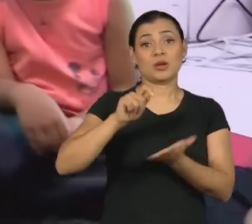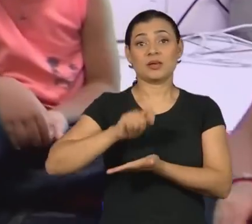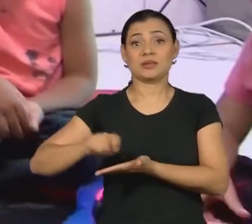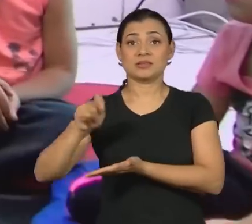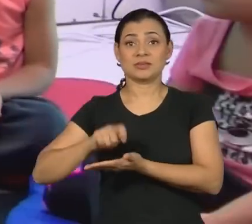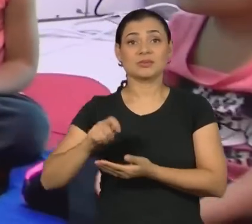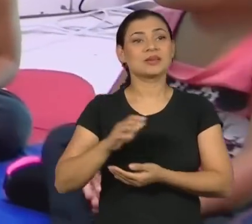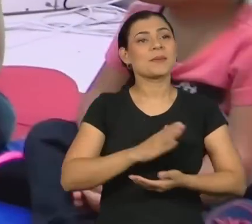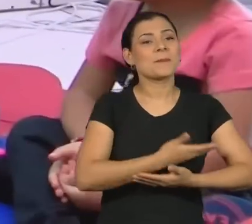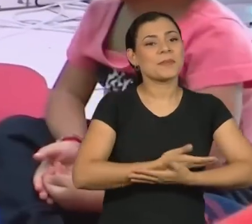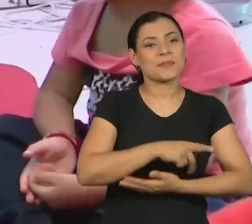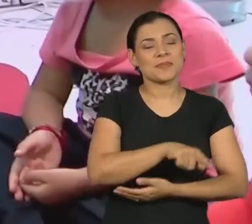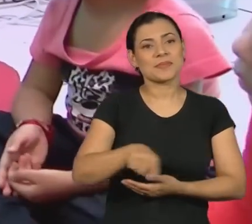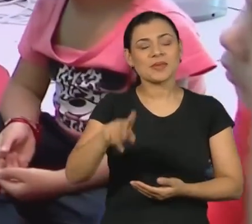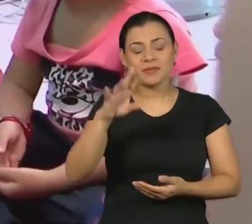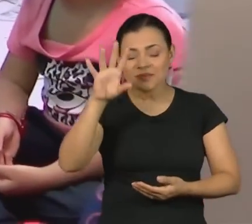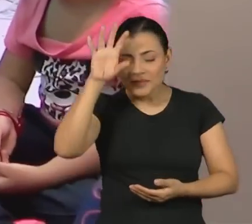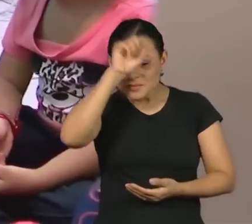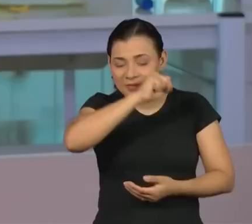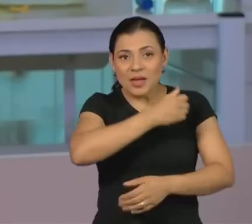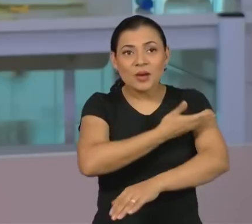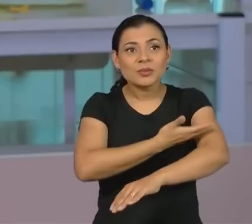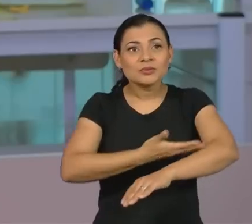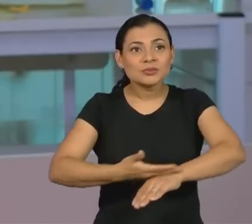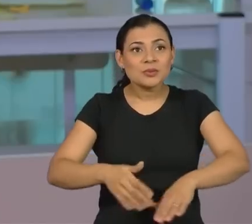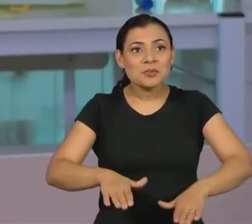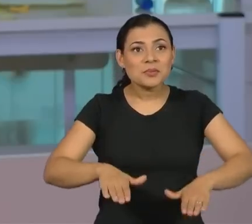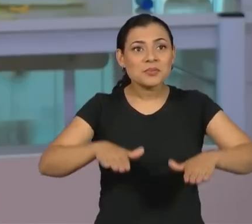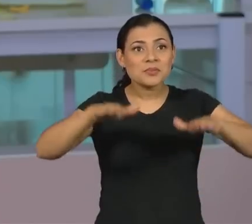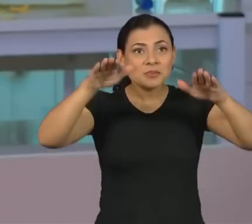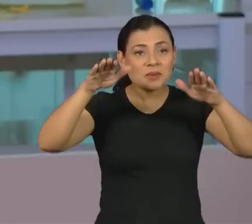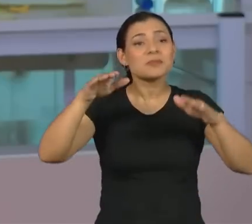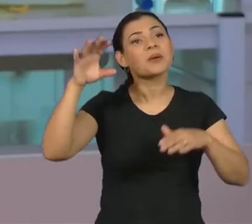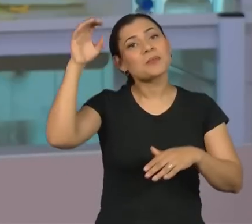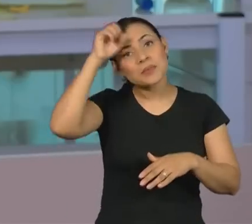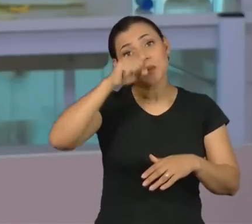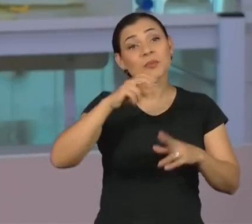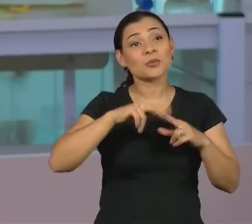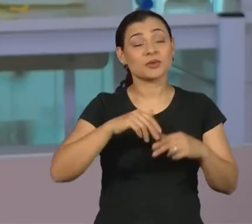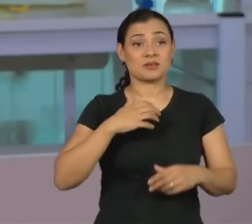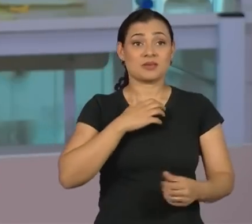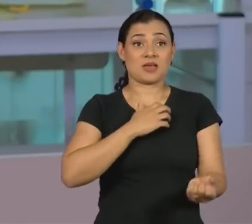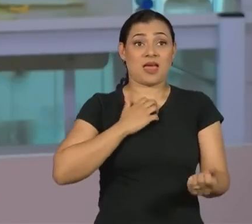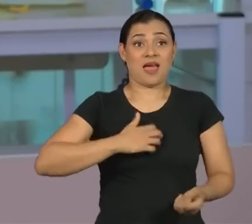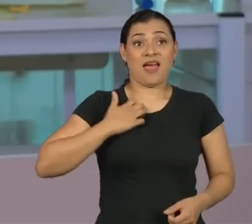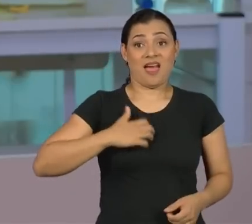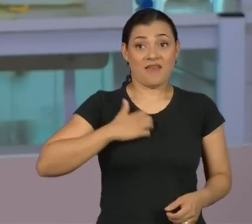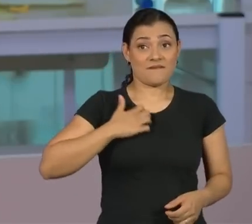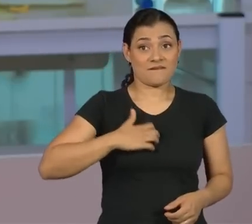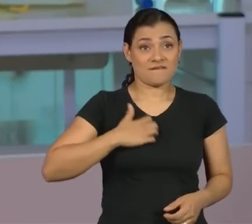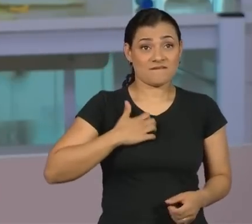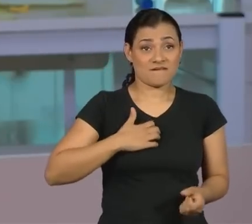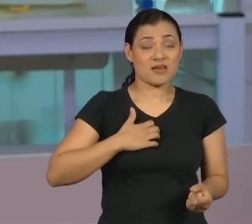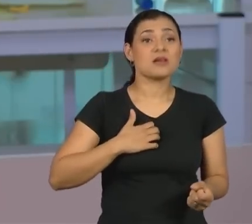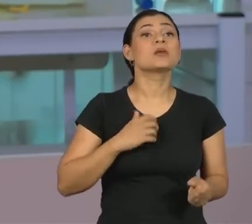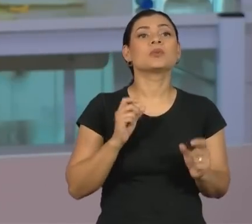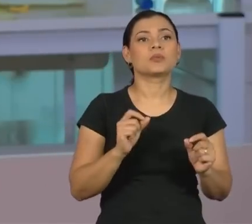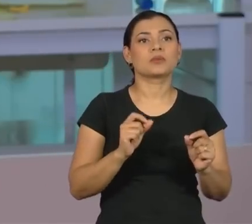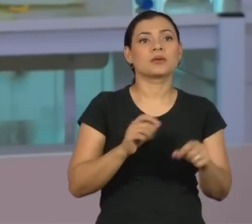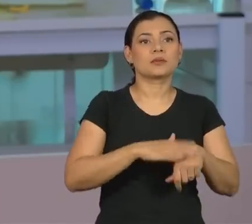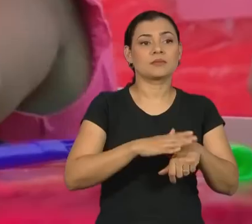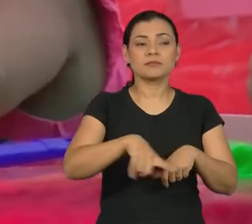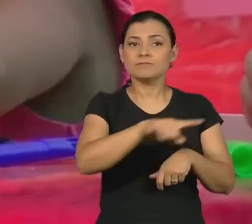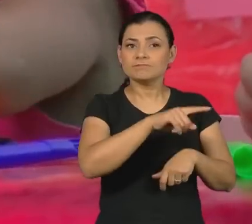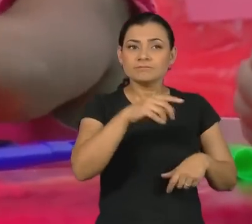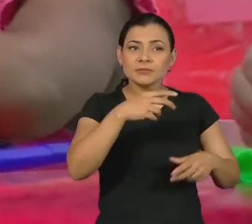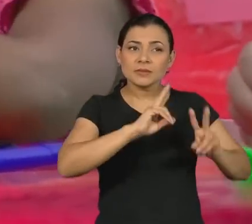com os bebês, para ter esses hábitos desde pequeno. Então, na raiva, nós queríamos desenvolver a coordenação